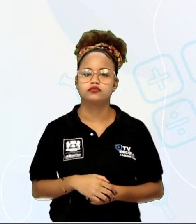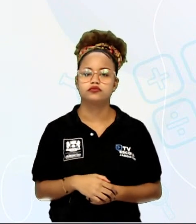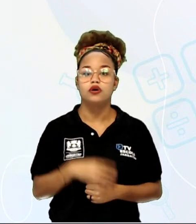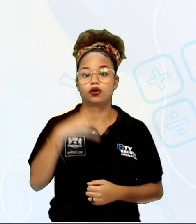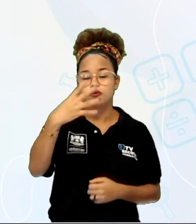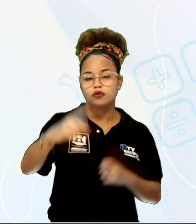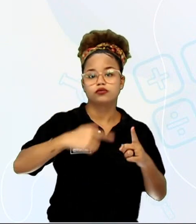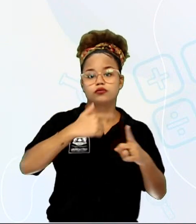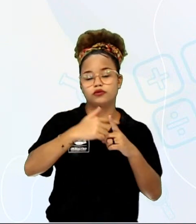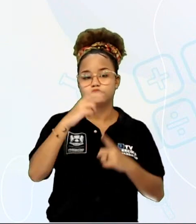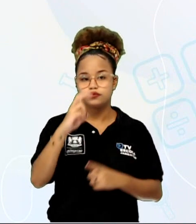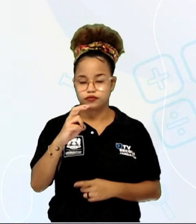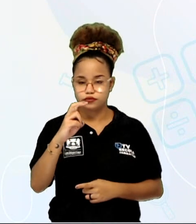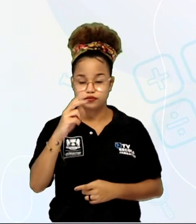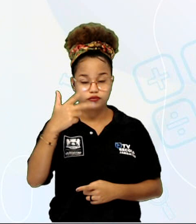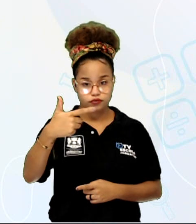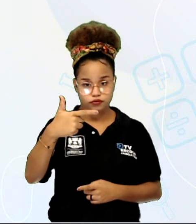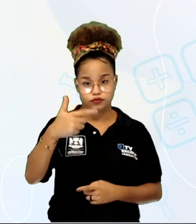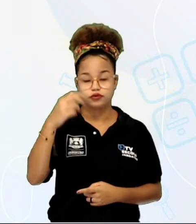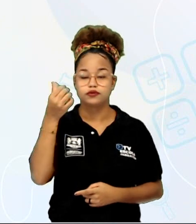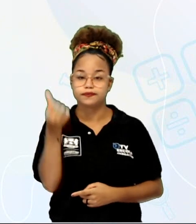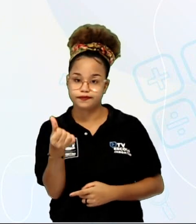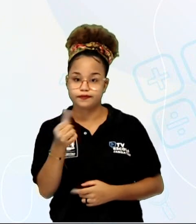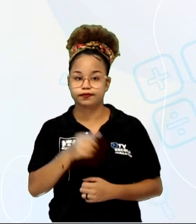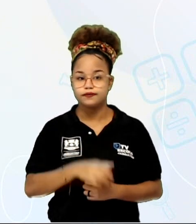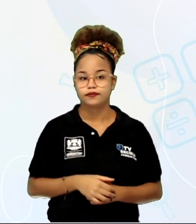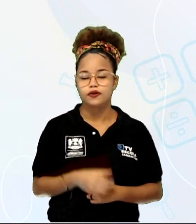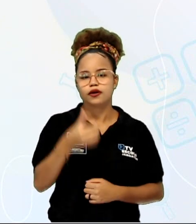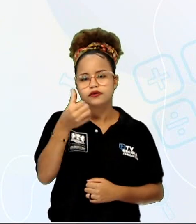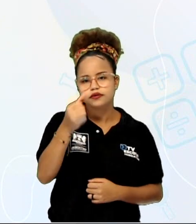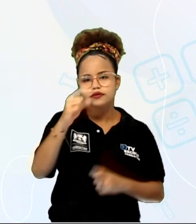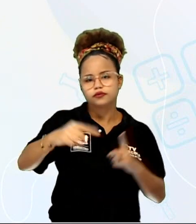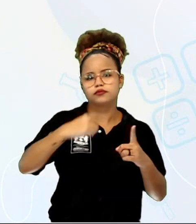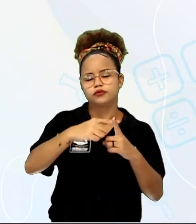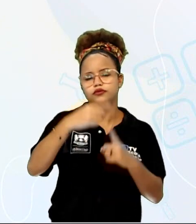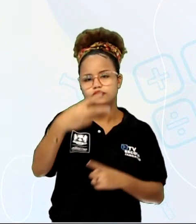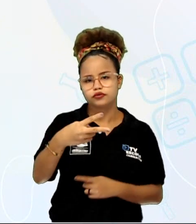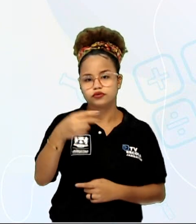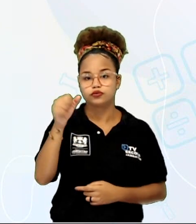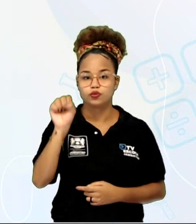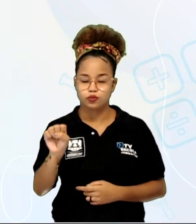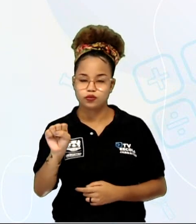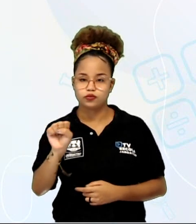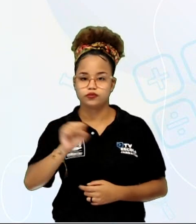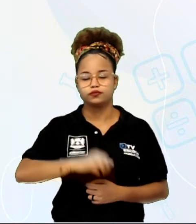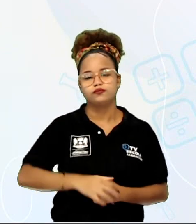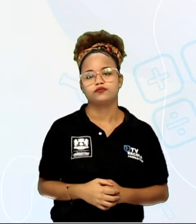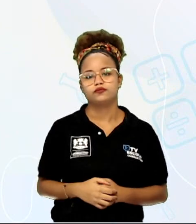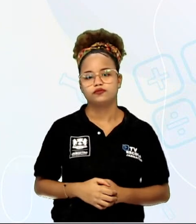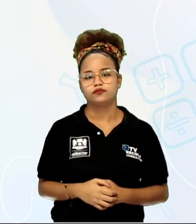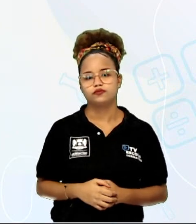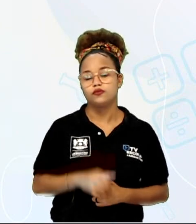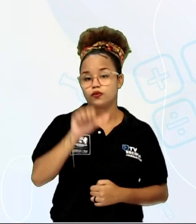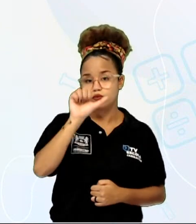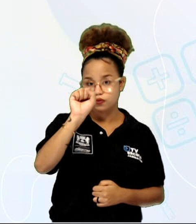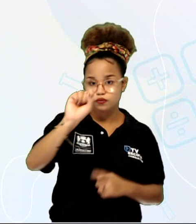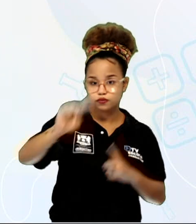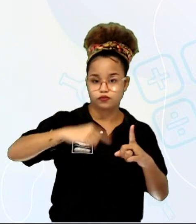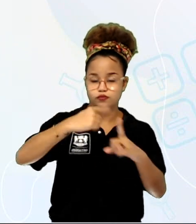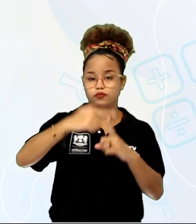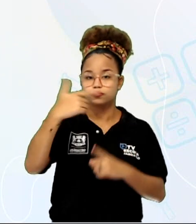mais 2, 6. 6 mais 2, 8. 8 mais